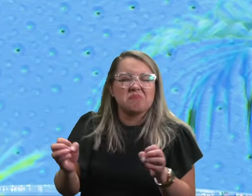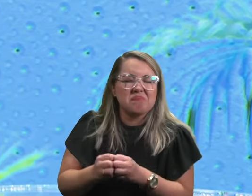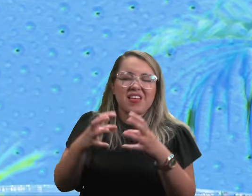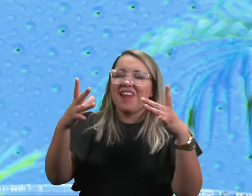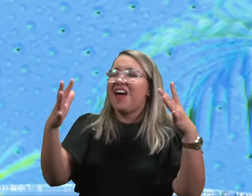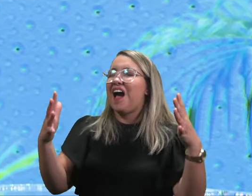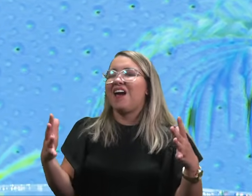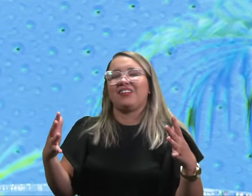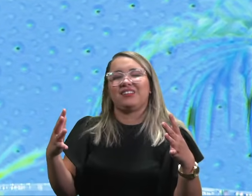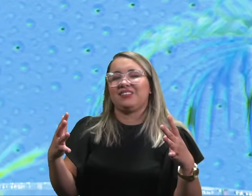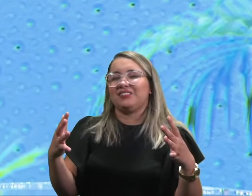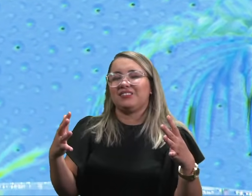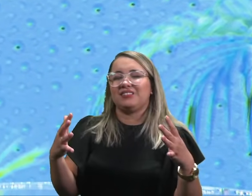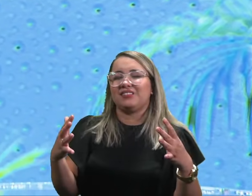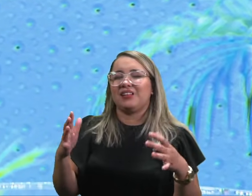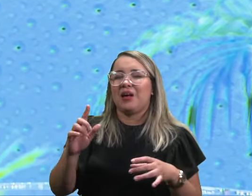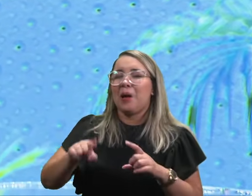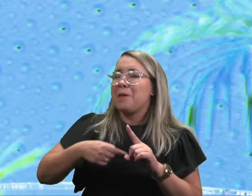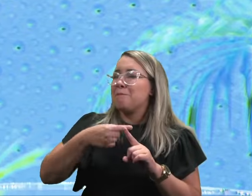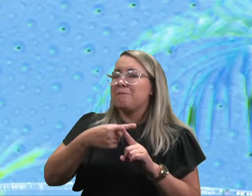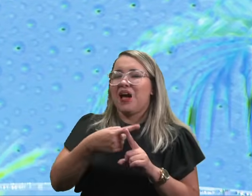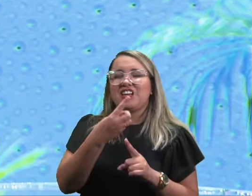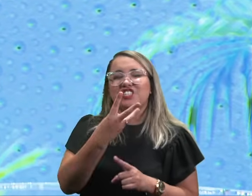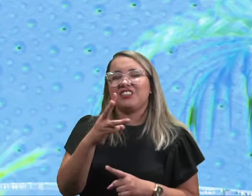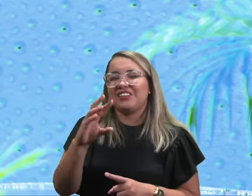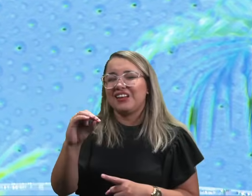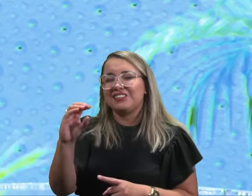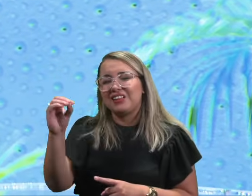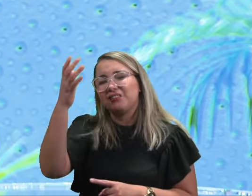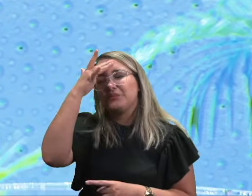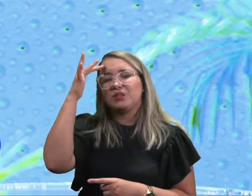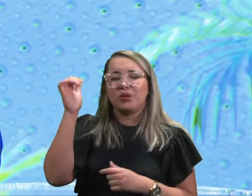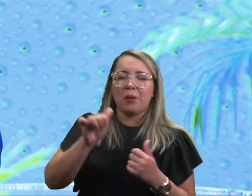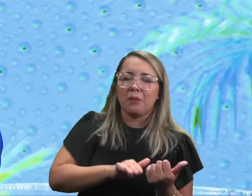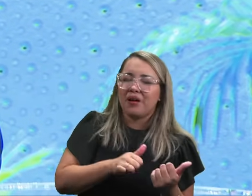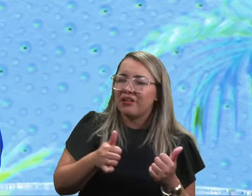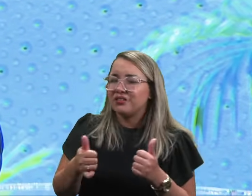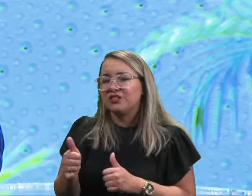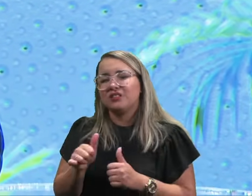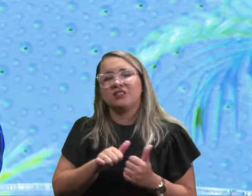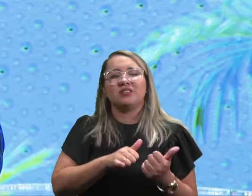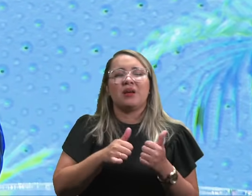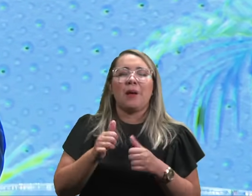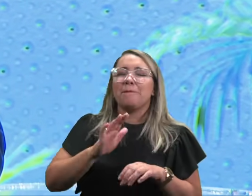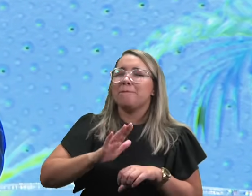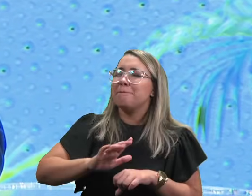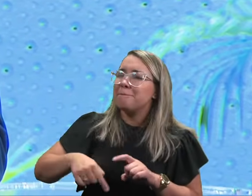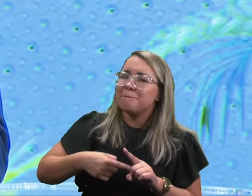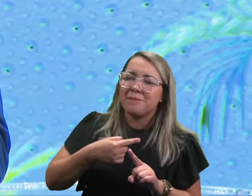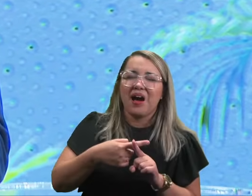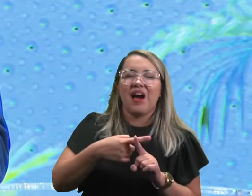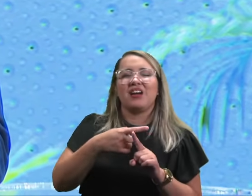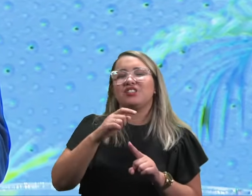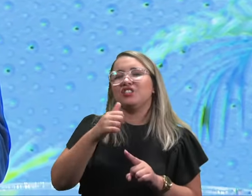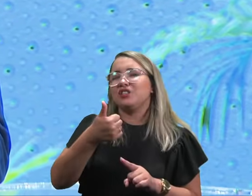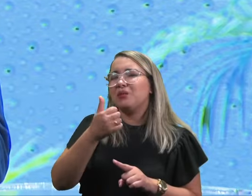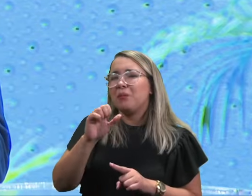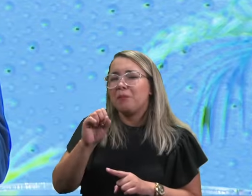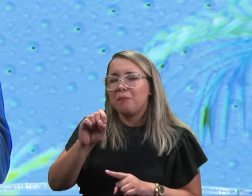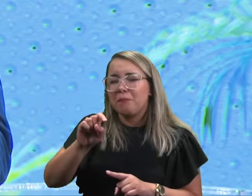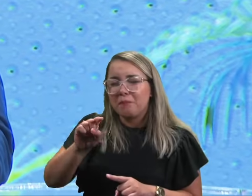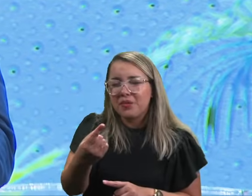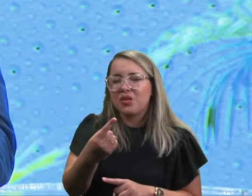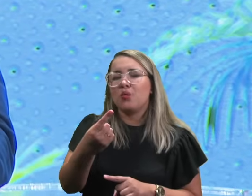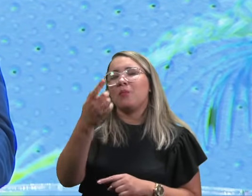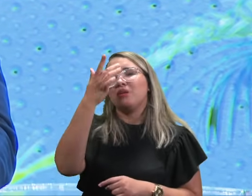de mais de 300 almas se entregando aqui em nossa igreja ao batismo, mais de 1000 pessoas